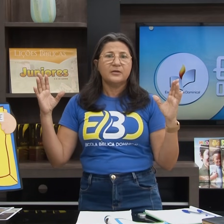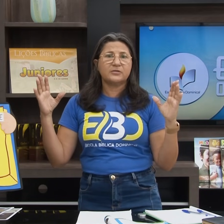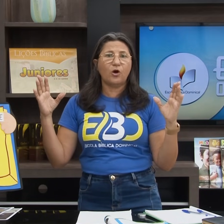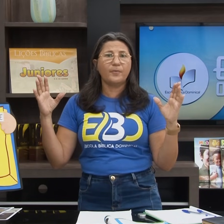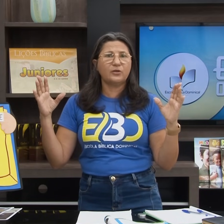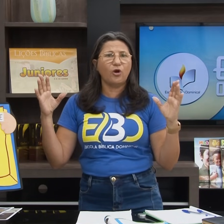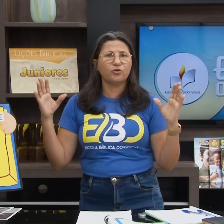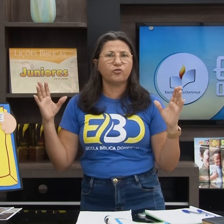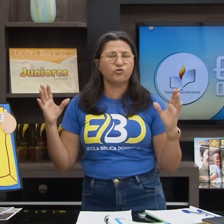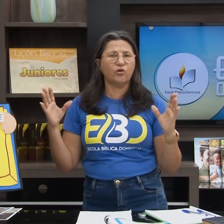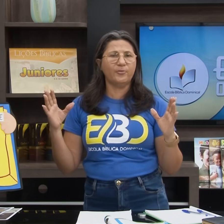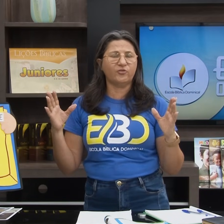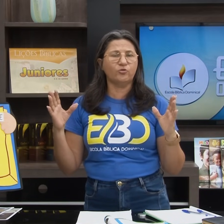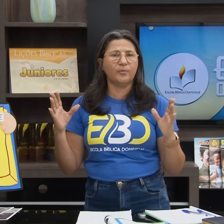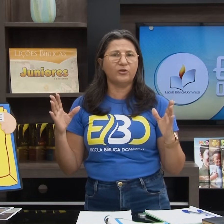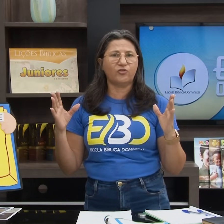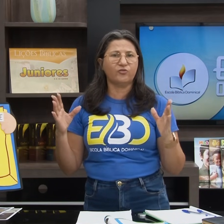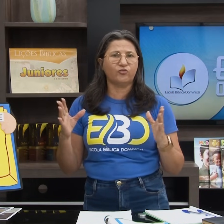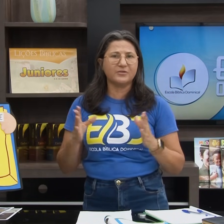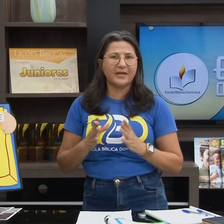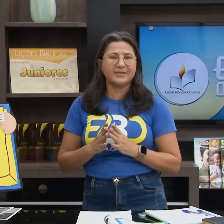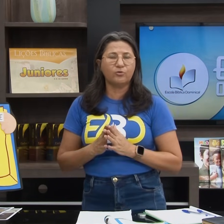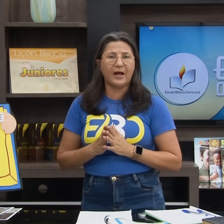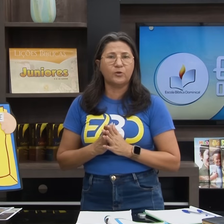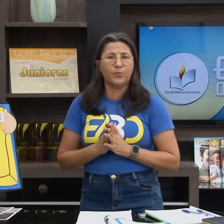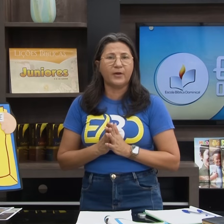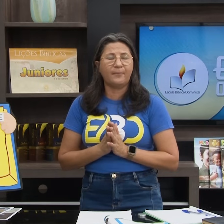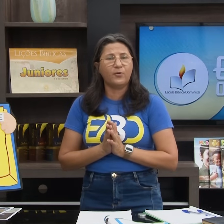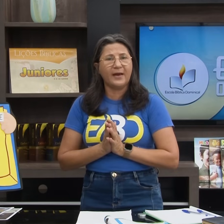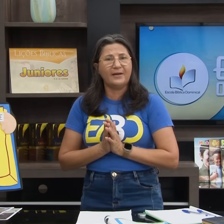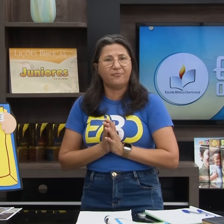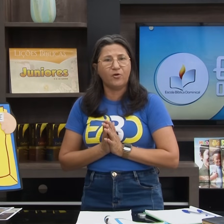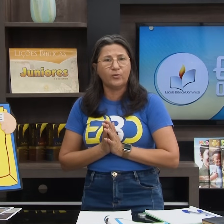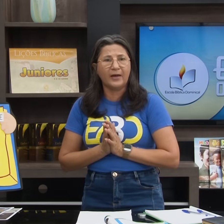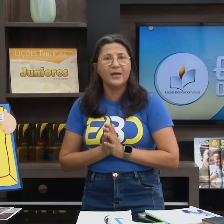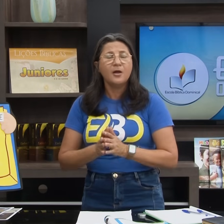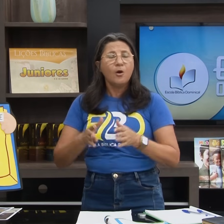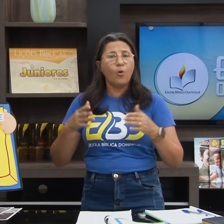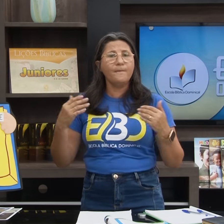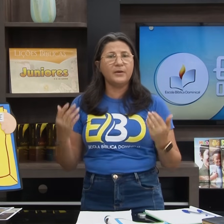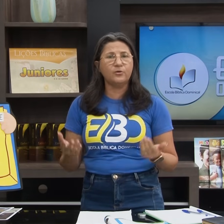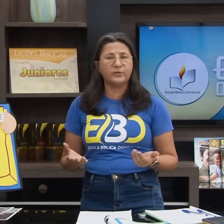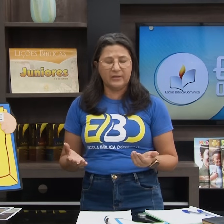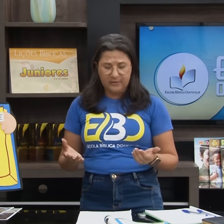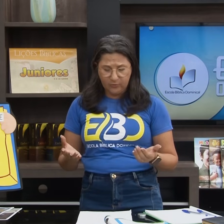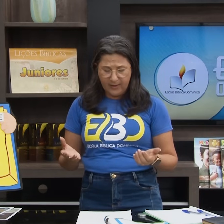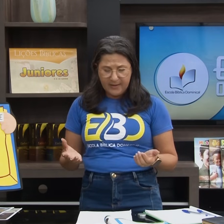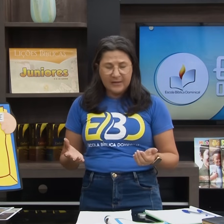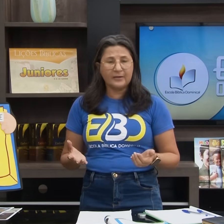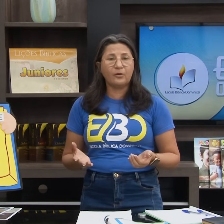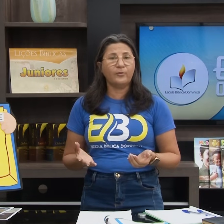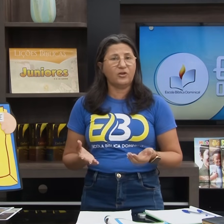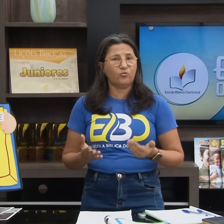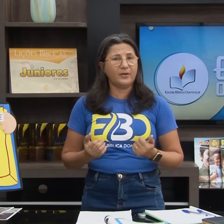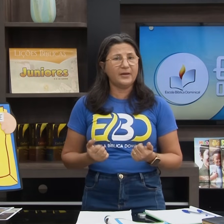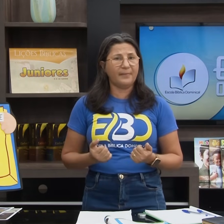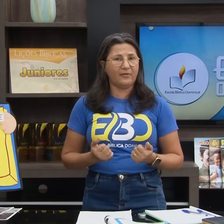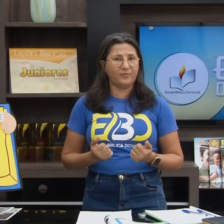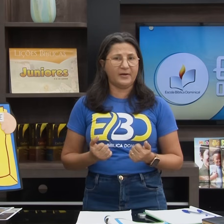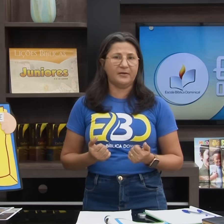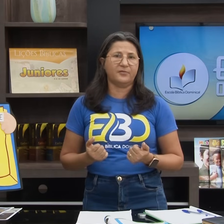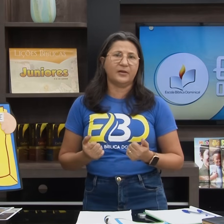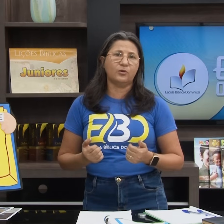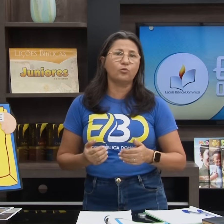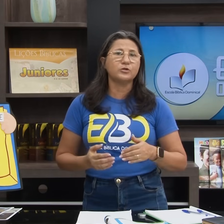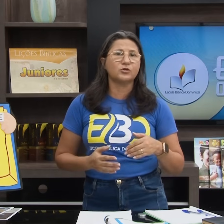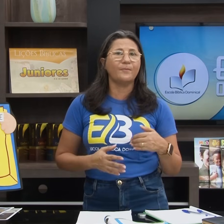né sobre todos os nomes e o nome de Jesus fosse exaltado por quê Porque ele foi o quê humilde não é Então explique para